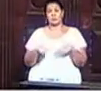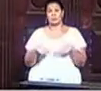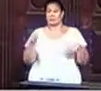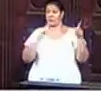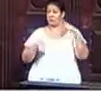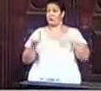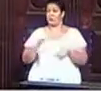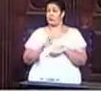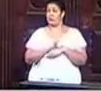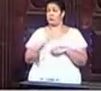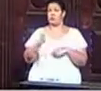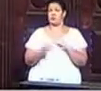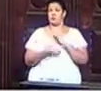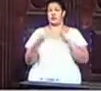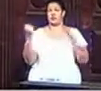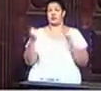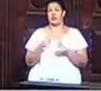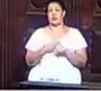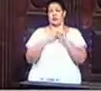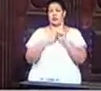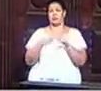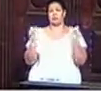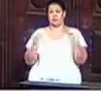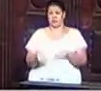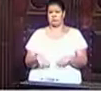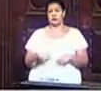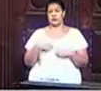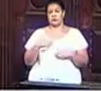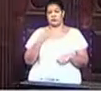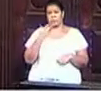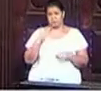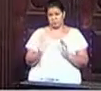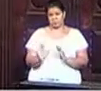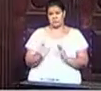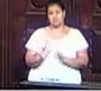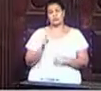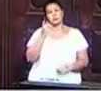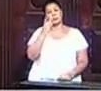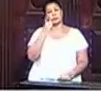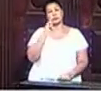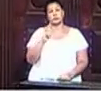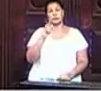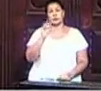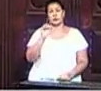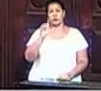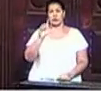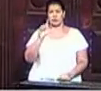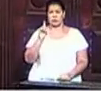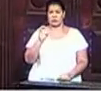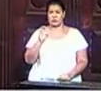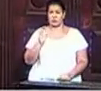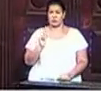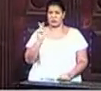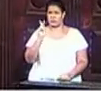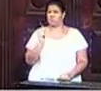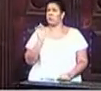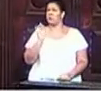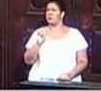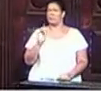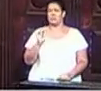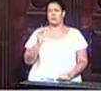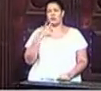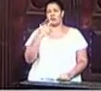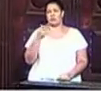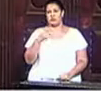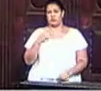para a saída da crise. Eu vou dar uma parte ao deputado Valdec Carneiro, mas eu queria apenas fazer mais um comentário.